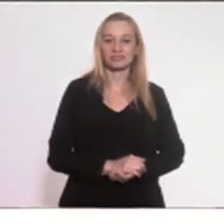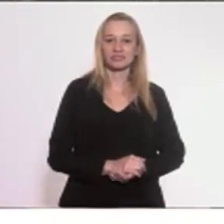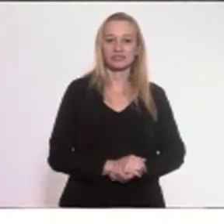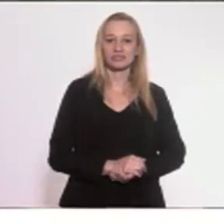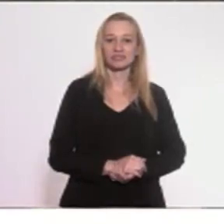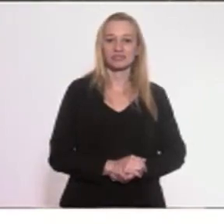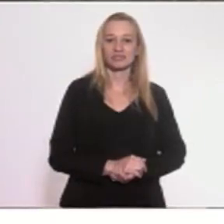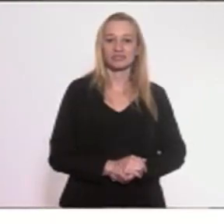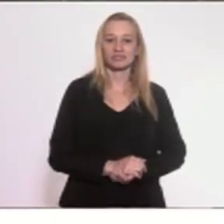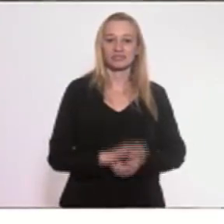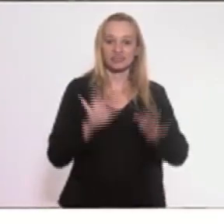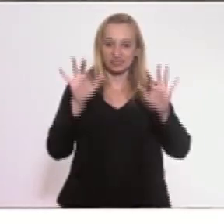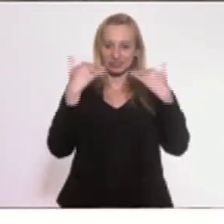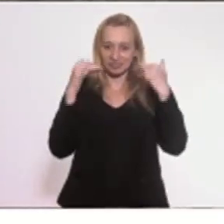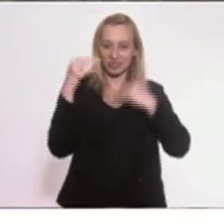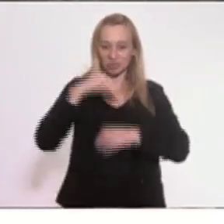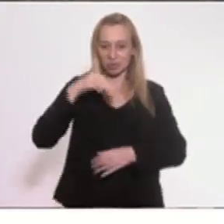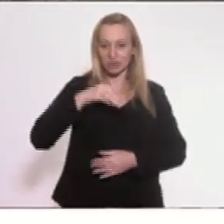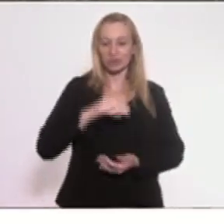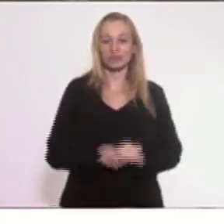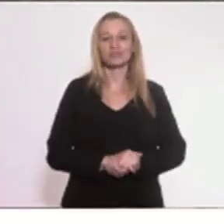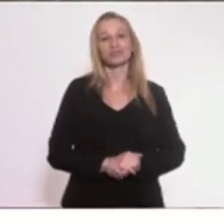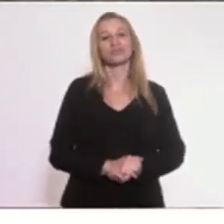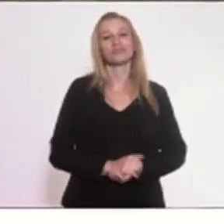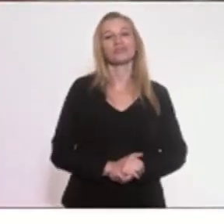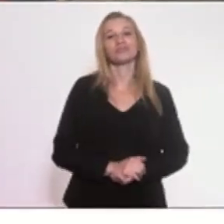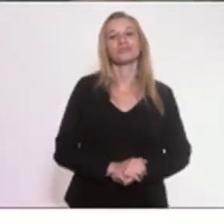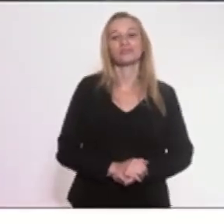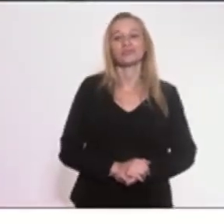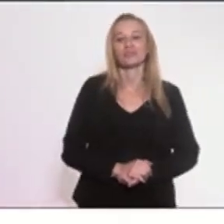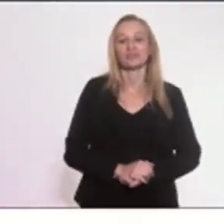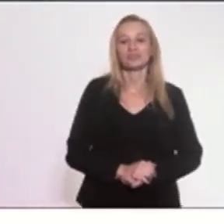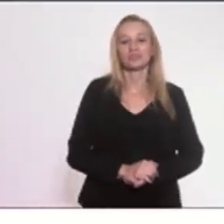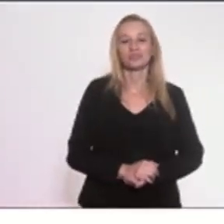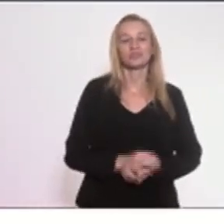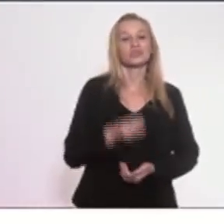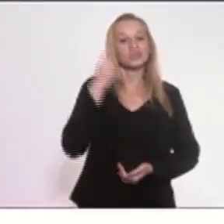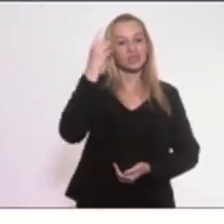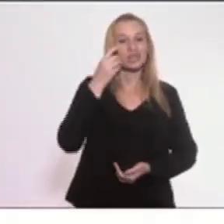pedir um minutinho de atenção aqui, deputado Alexandre Freitas, ao deputado